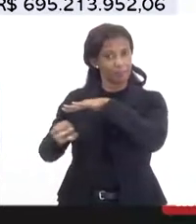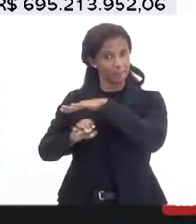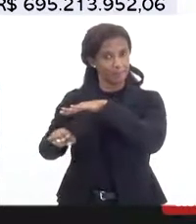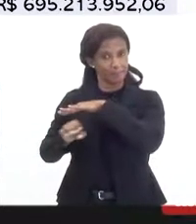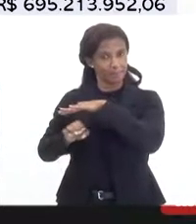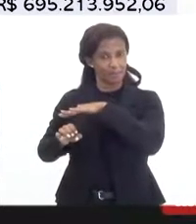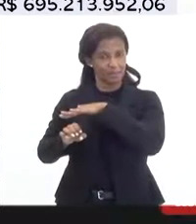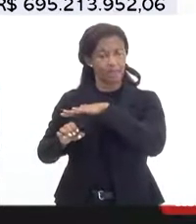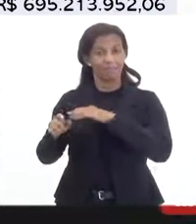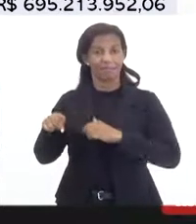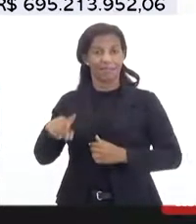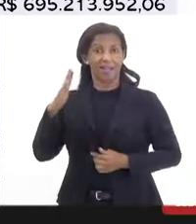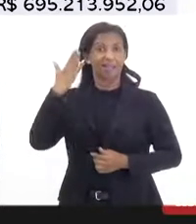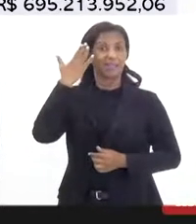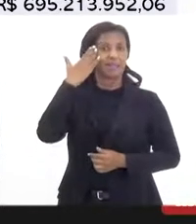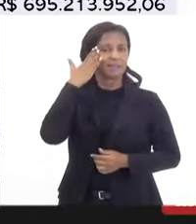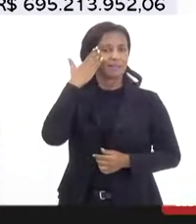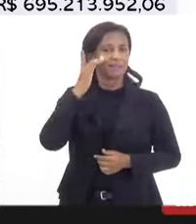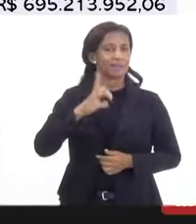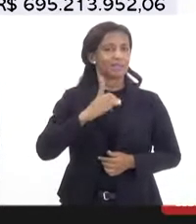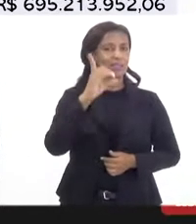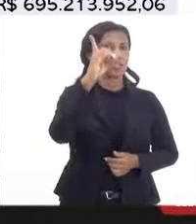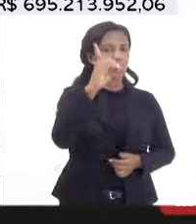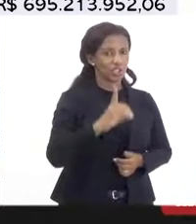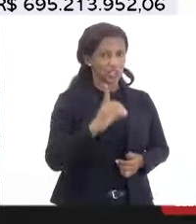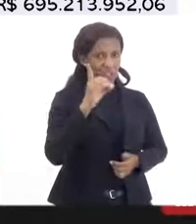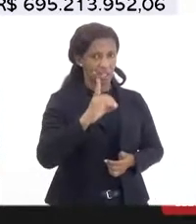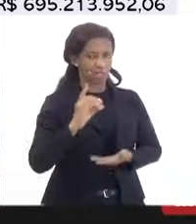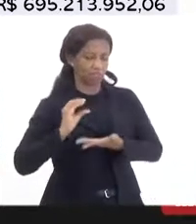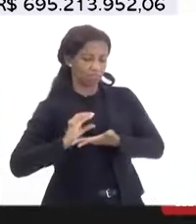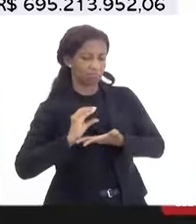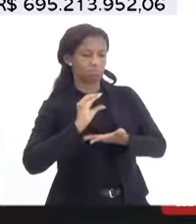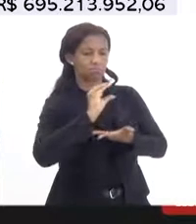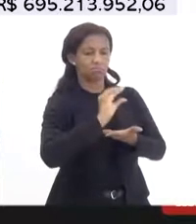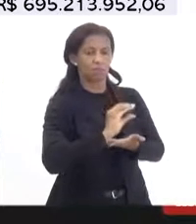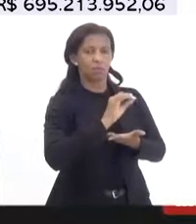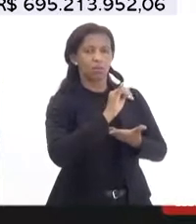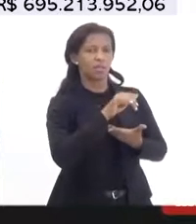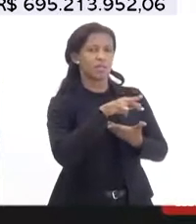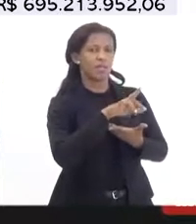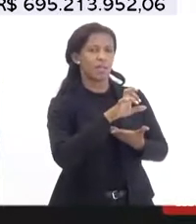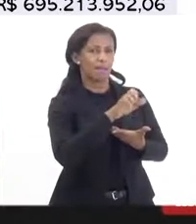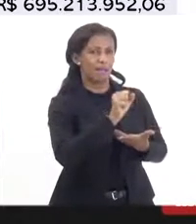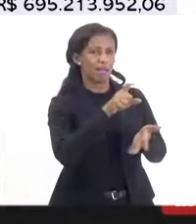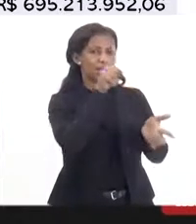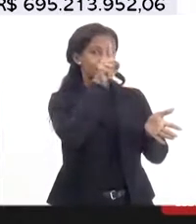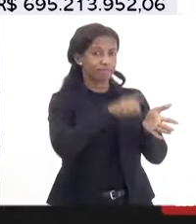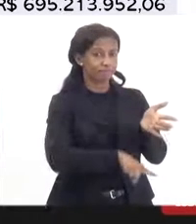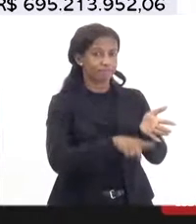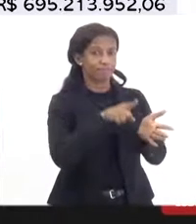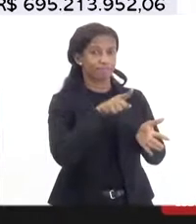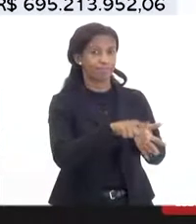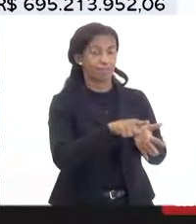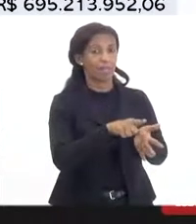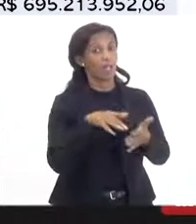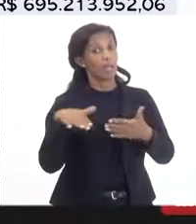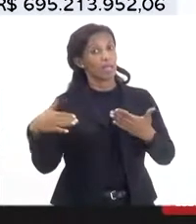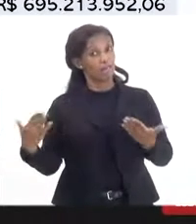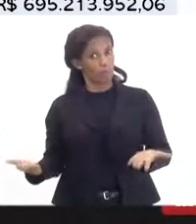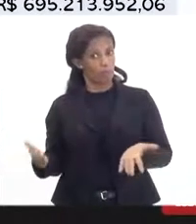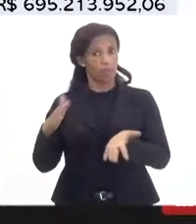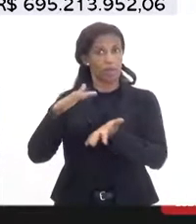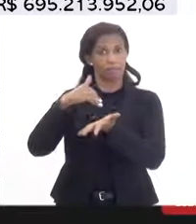ela entende ter direito a se creditar do ICMS, embora a Secretaria de Fazenda entenda